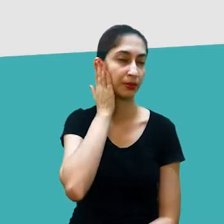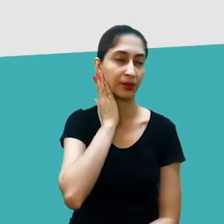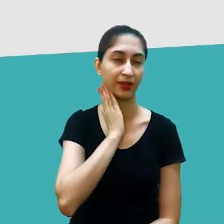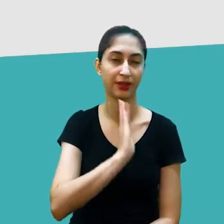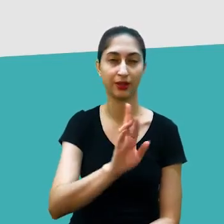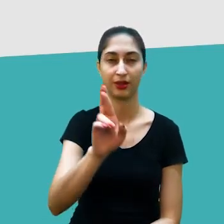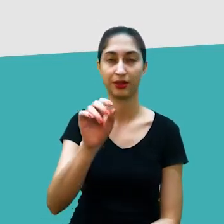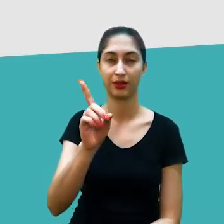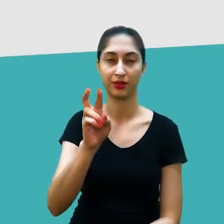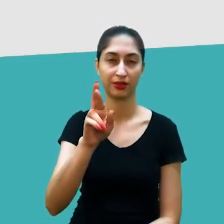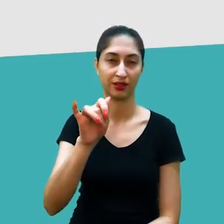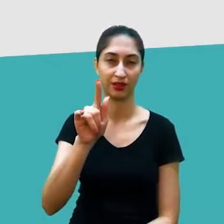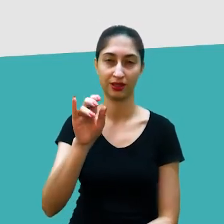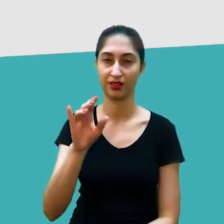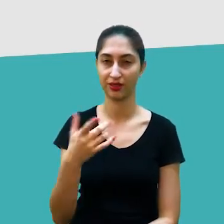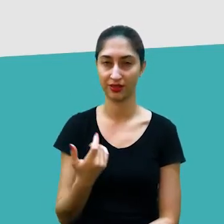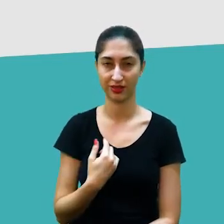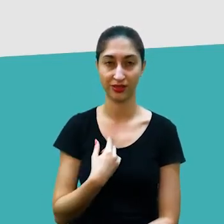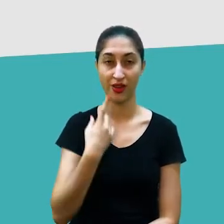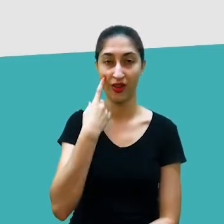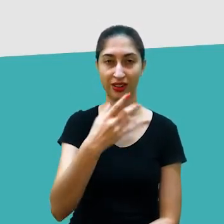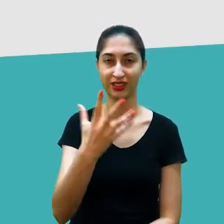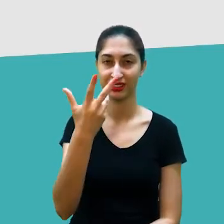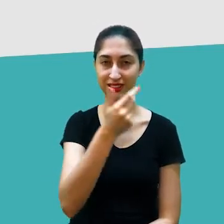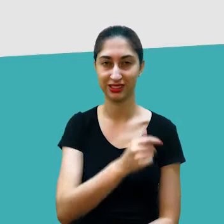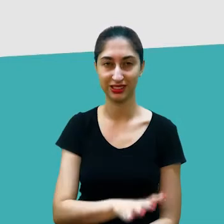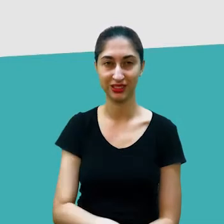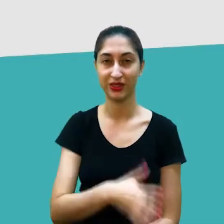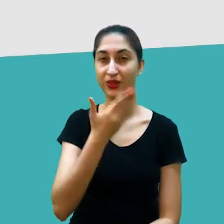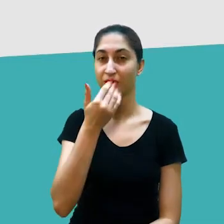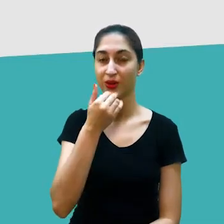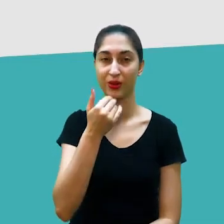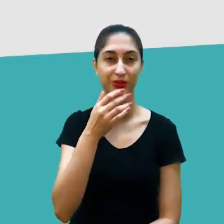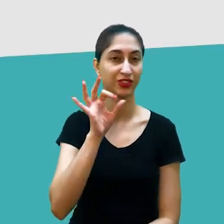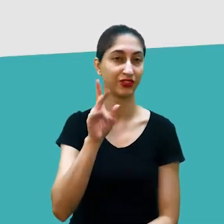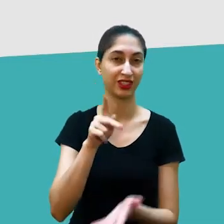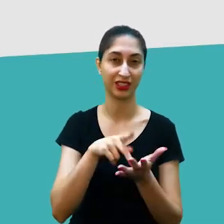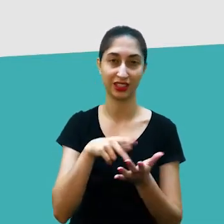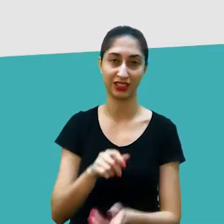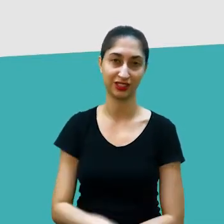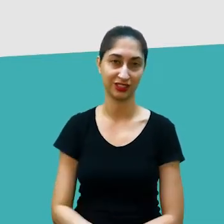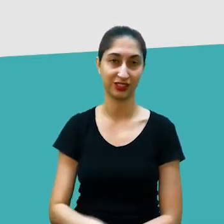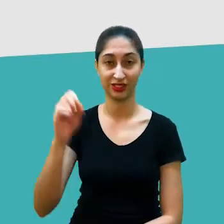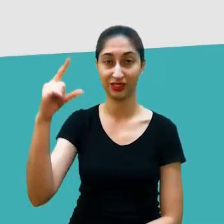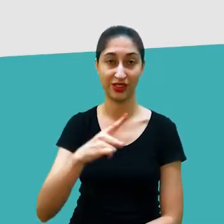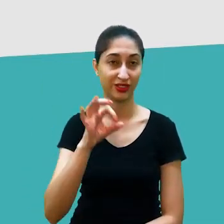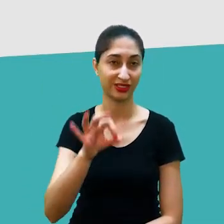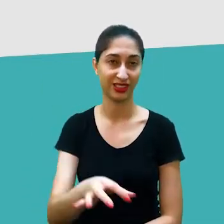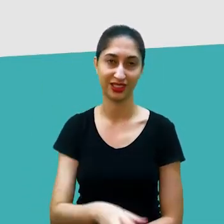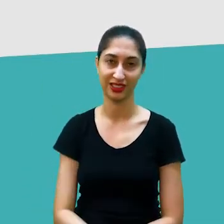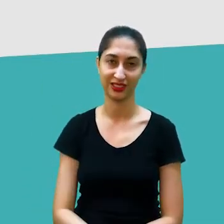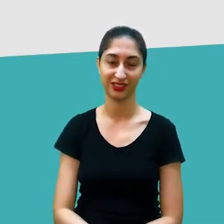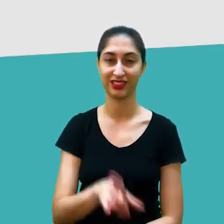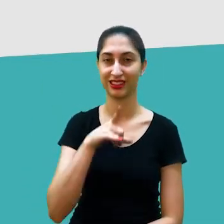diz onde ele tá, é tudo, não precisa falar nada, tá comendo comida de verdade, tomando sol na hora certa. Tá escrito